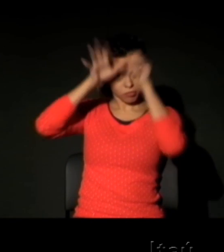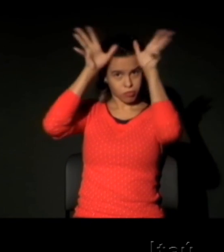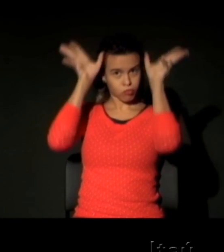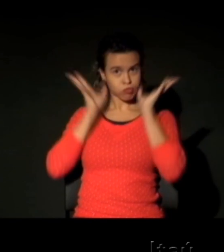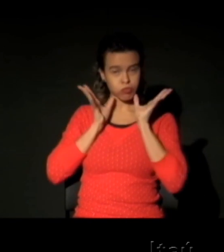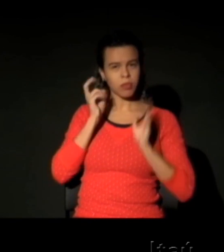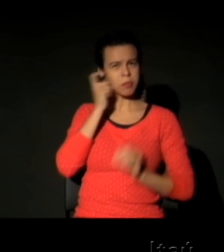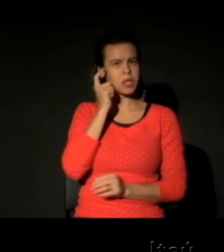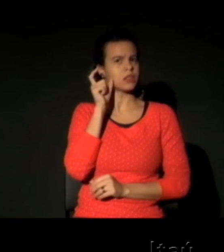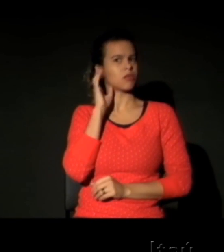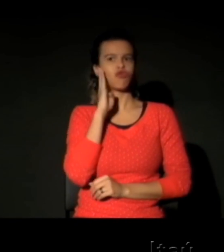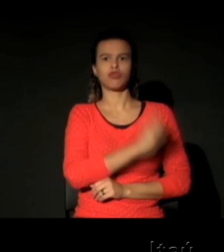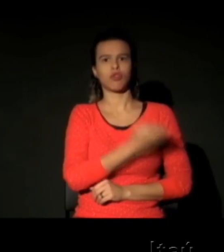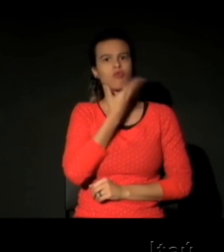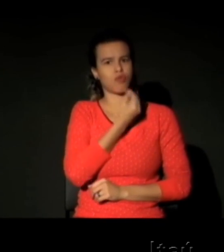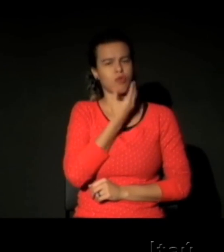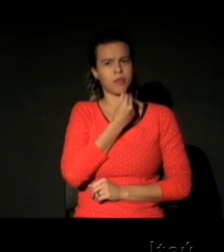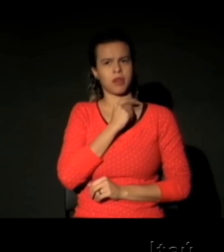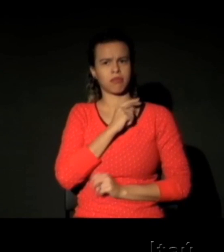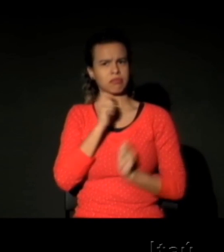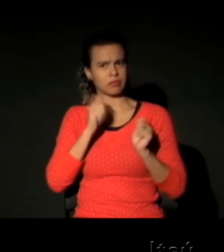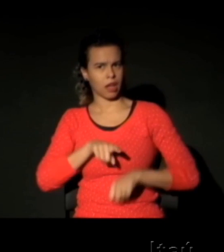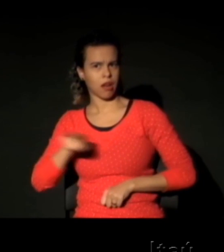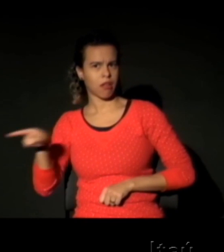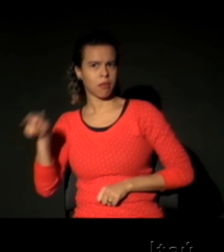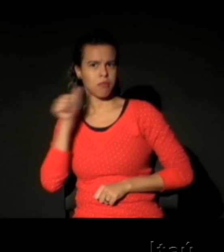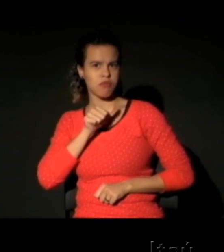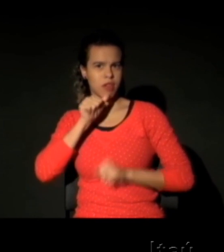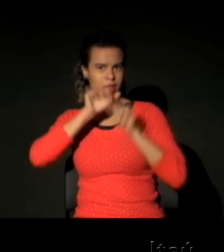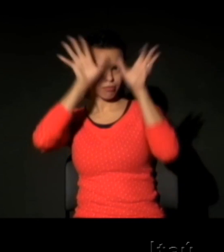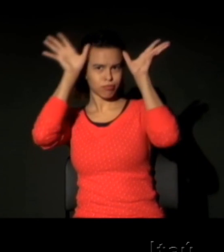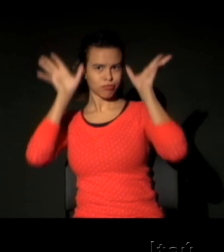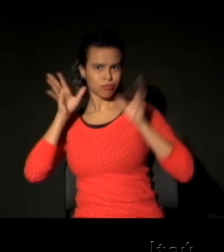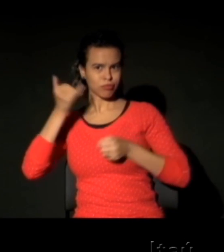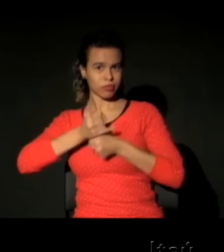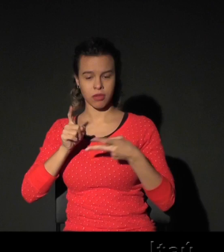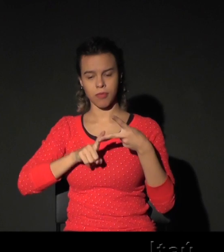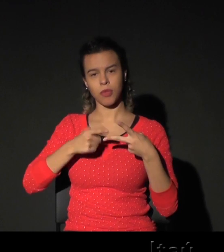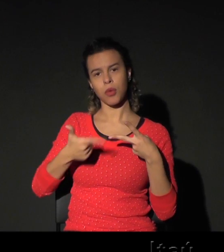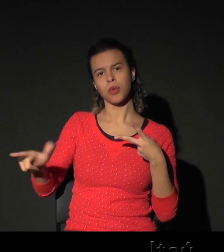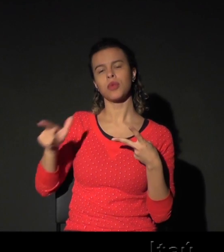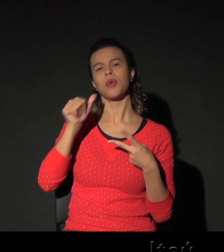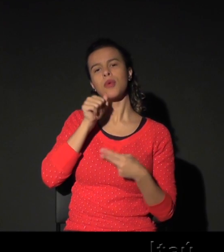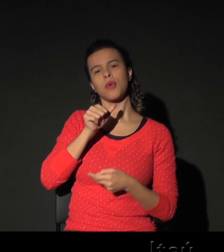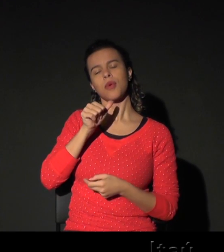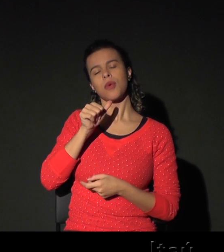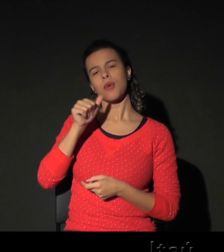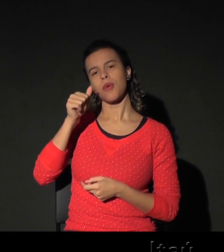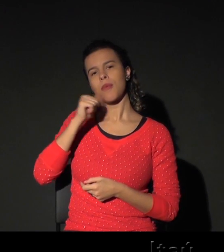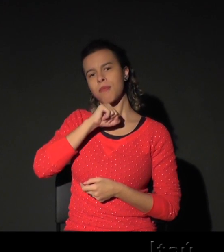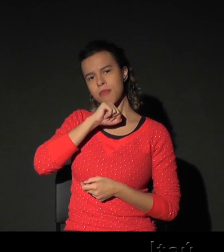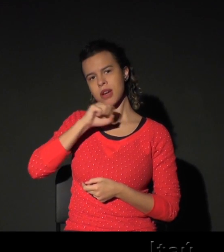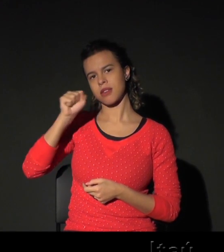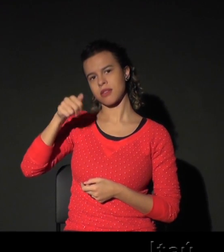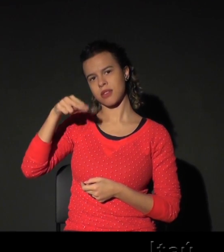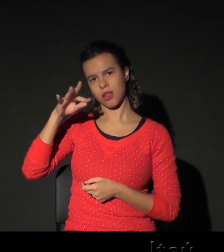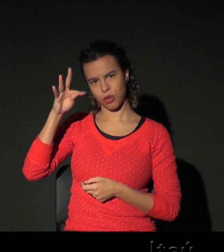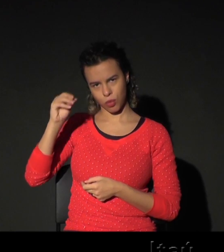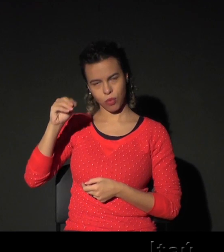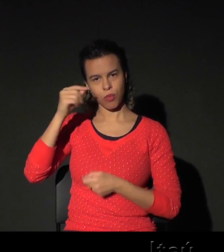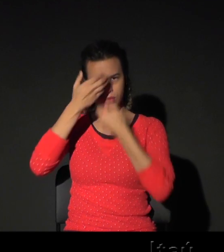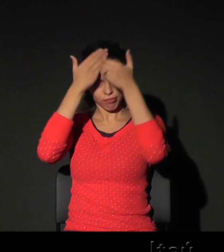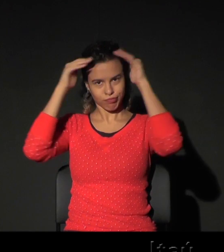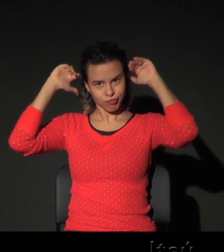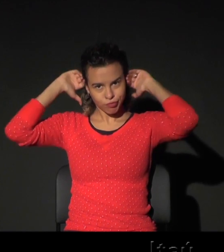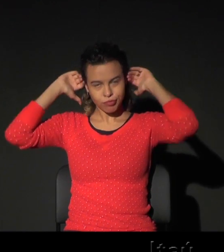possibilidade eh do gênero né então Eh as cacicas as mães de Santo né Eh as lideranças quilombolas